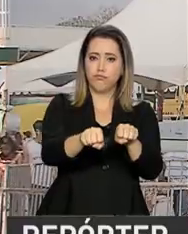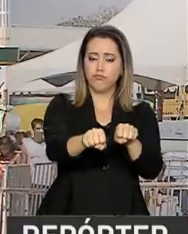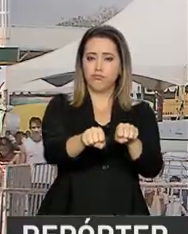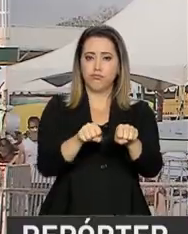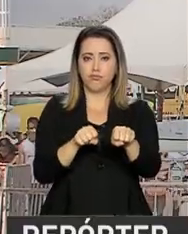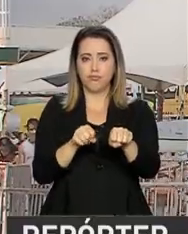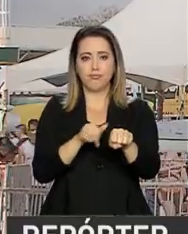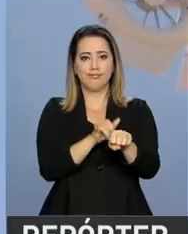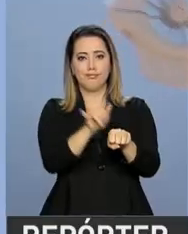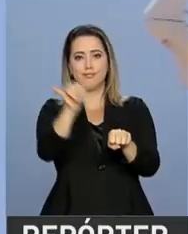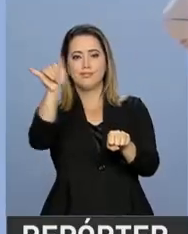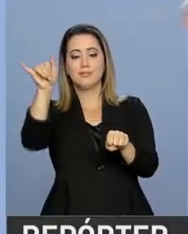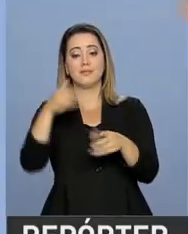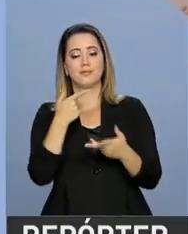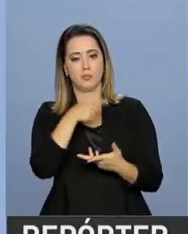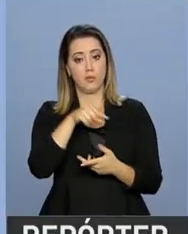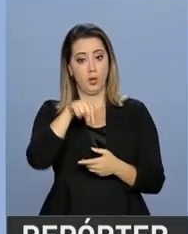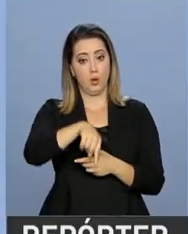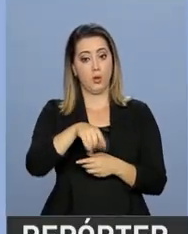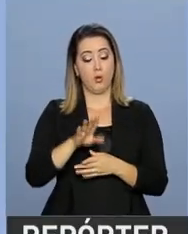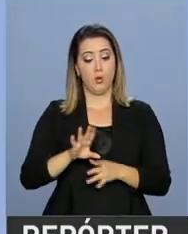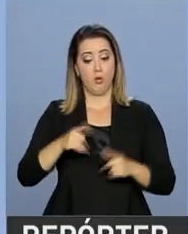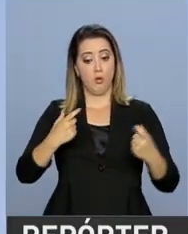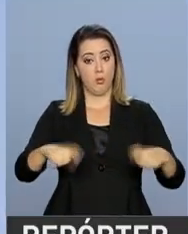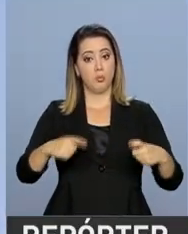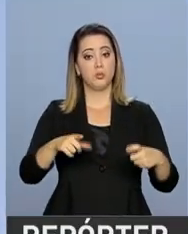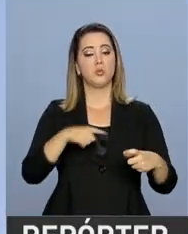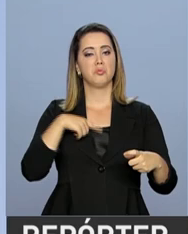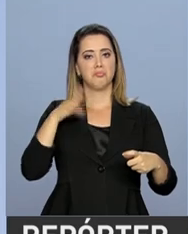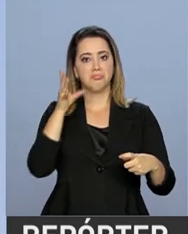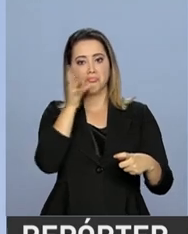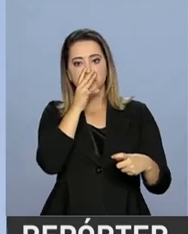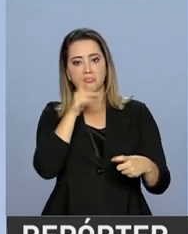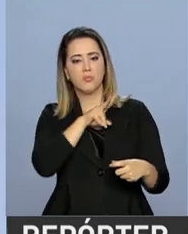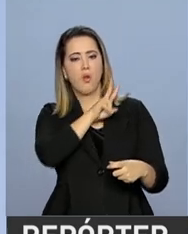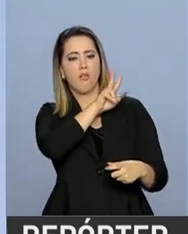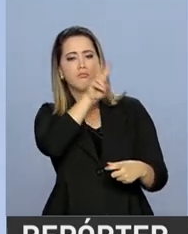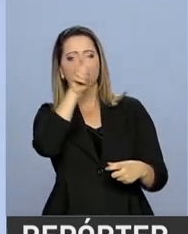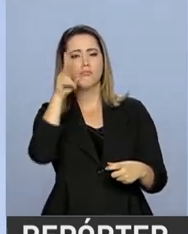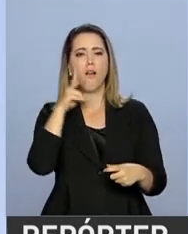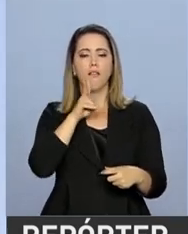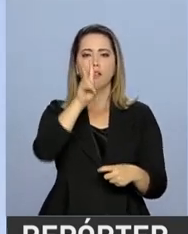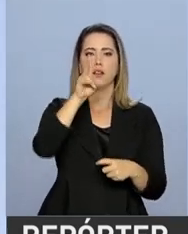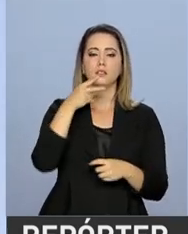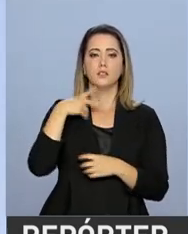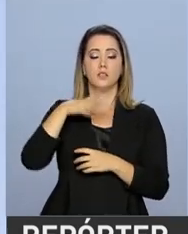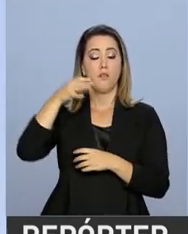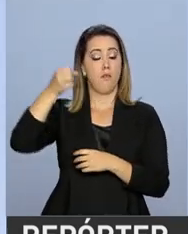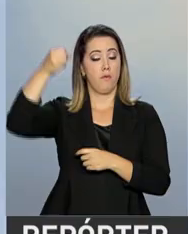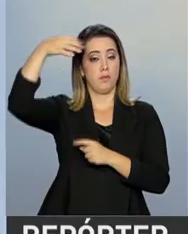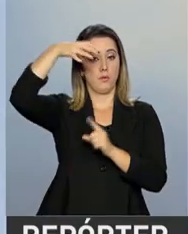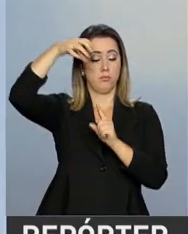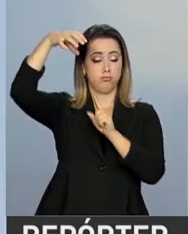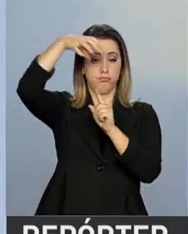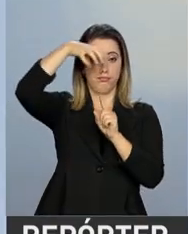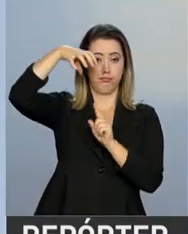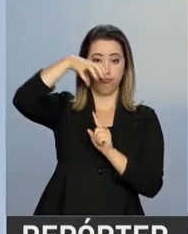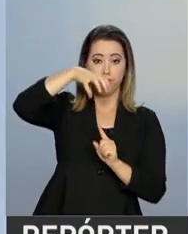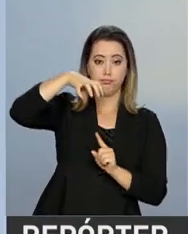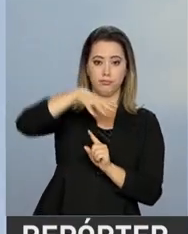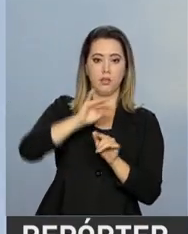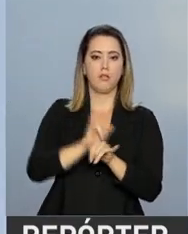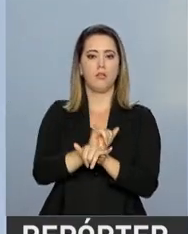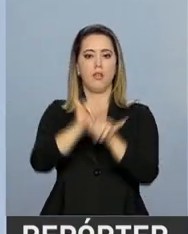atrações eram muitas, no céu não foi diferente. O público pôde acompanhar a apresentação de paraquedistas e aviões.